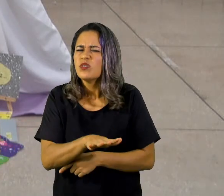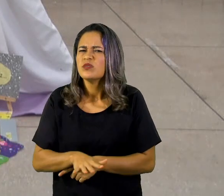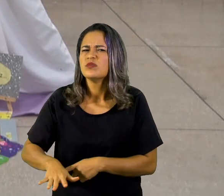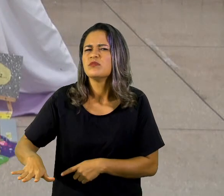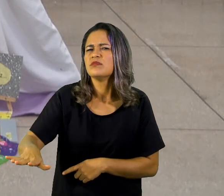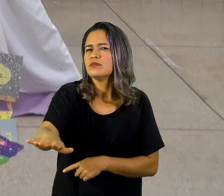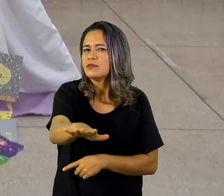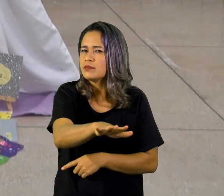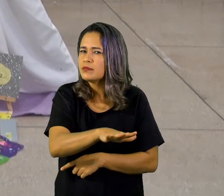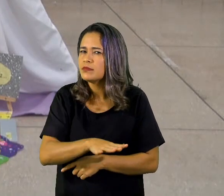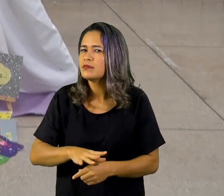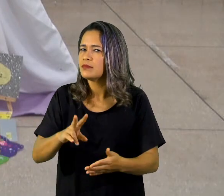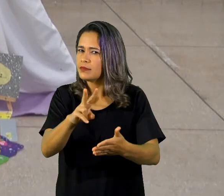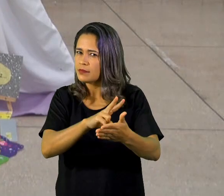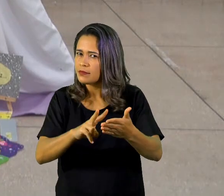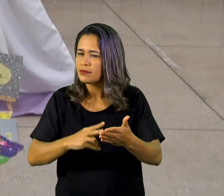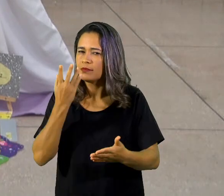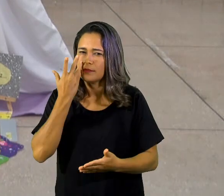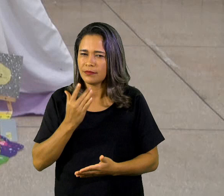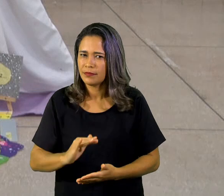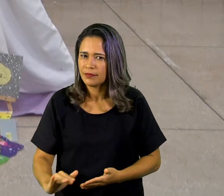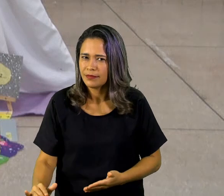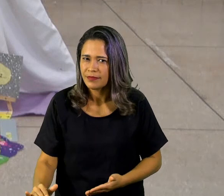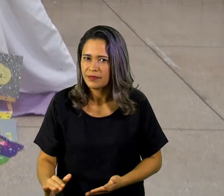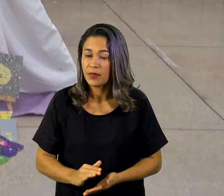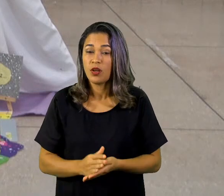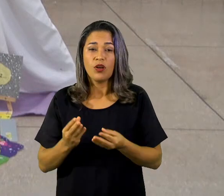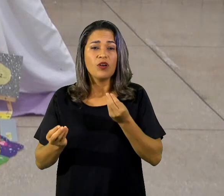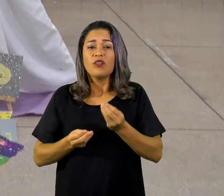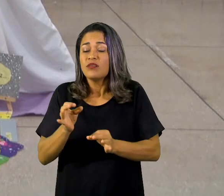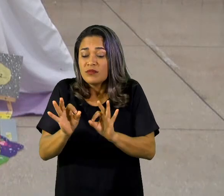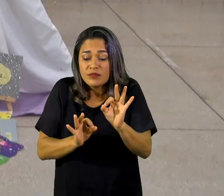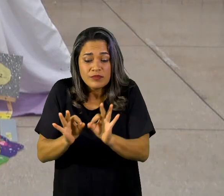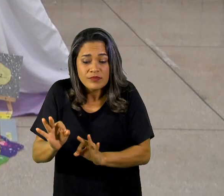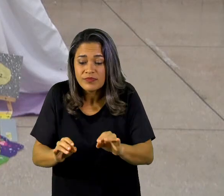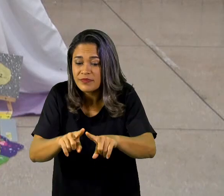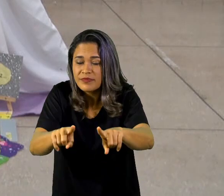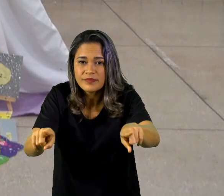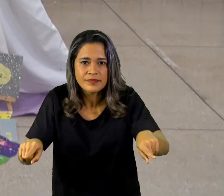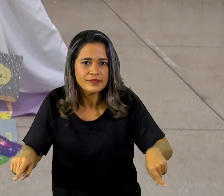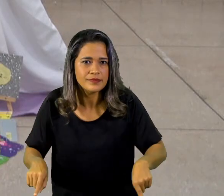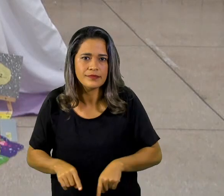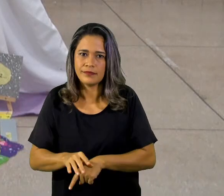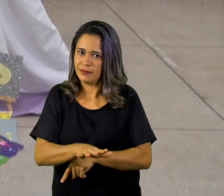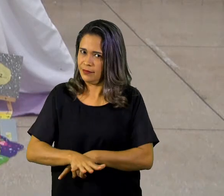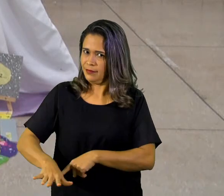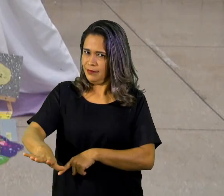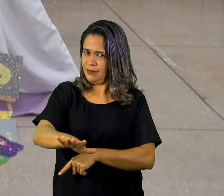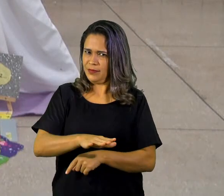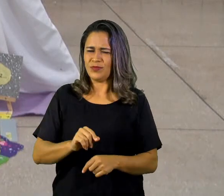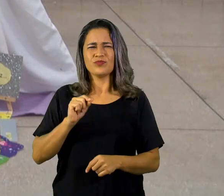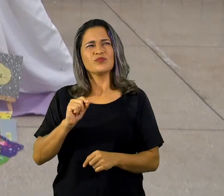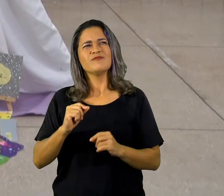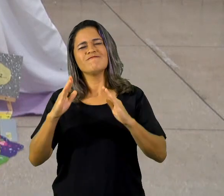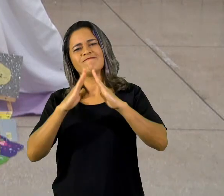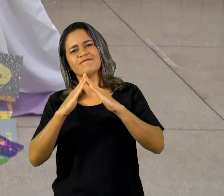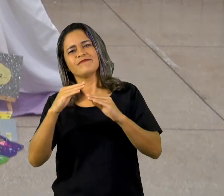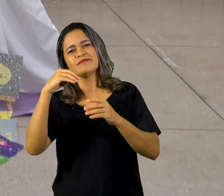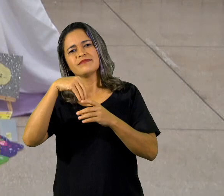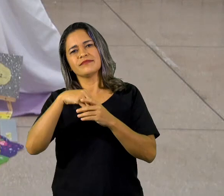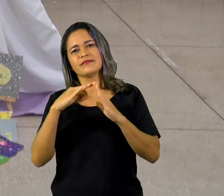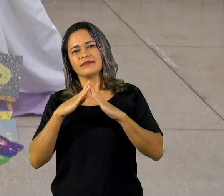para ler para minha criança? Como preparar esse espaço? O que eu tenho na minha casa